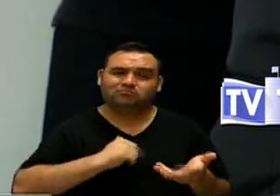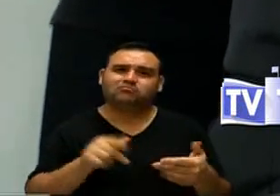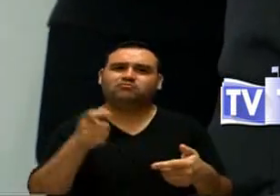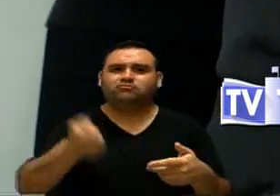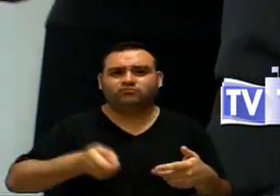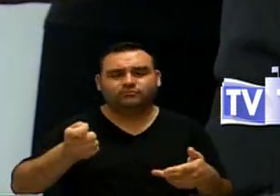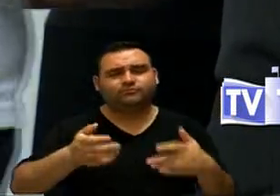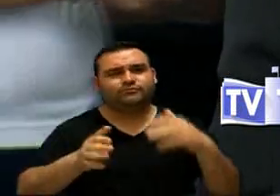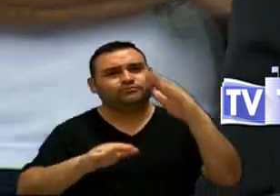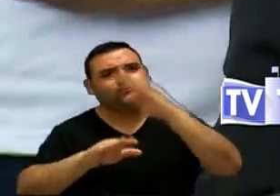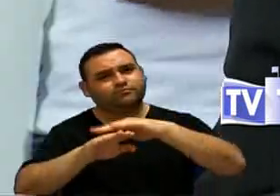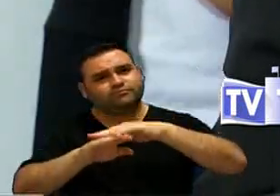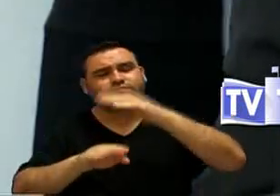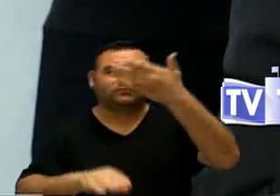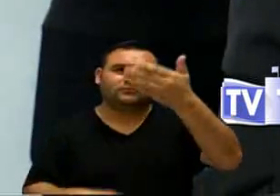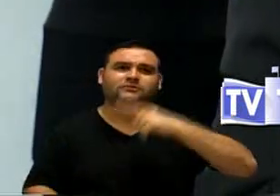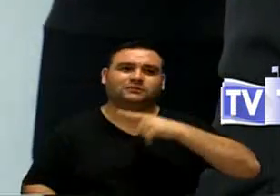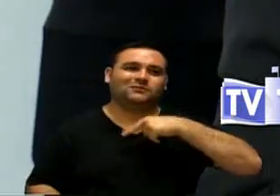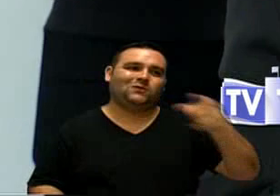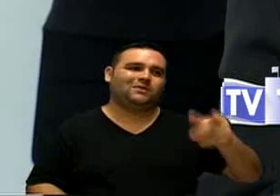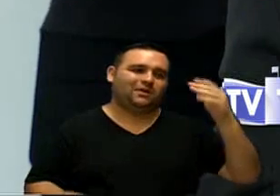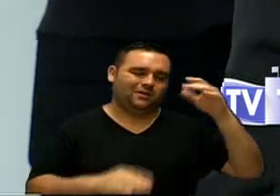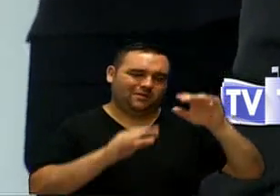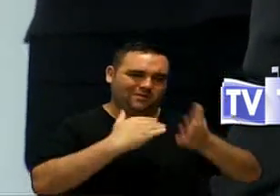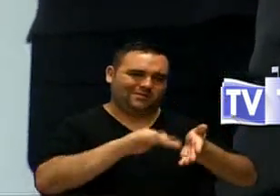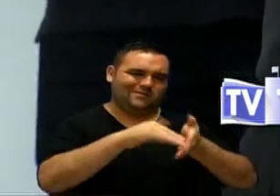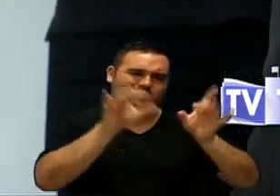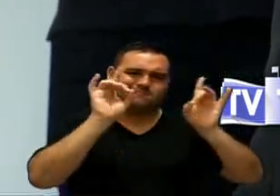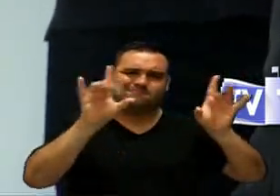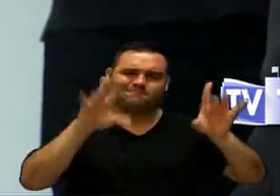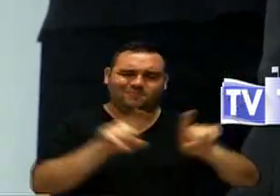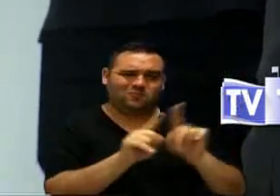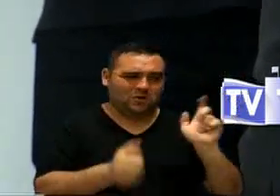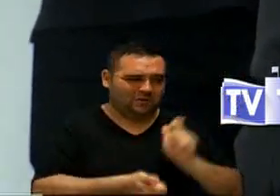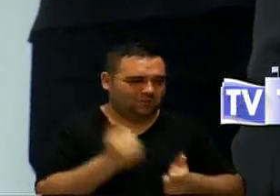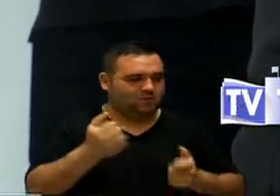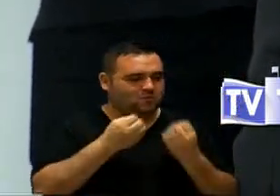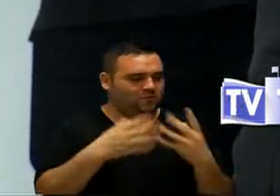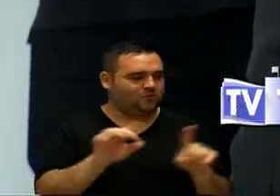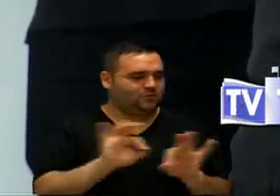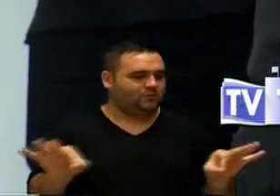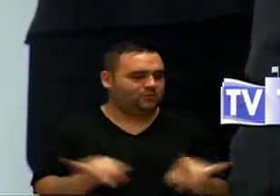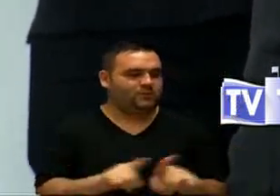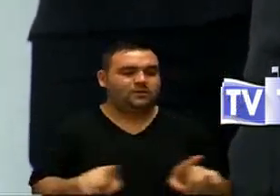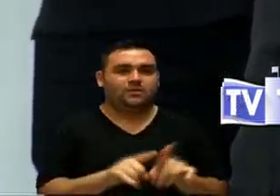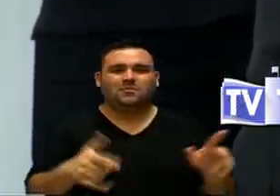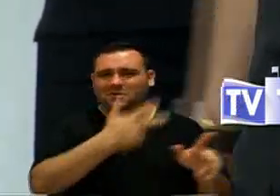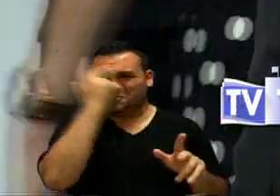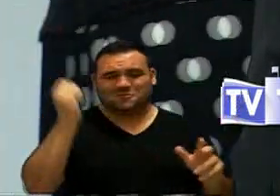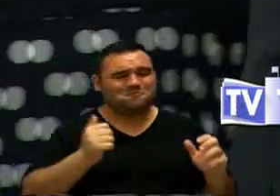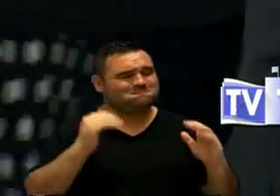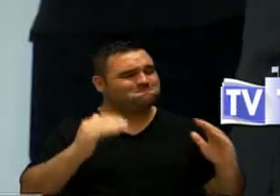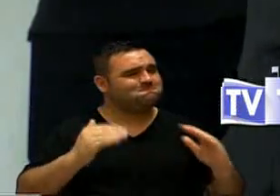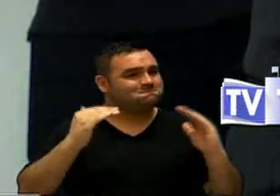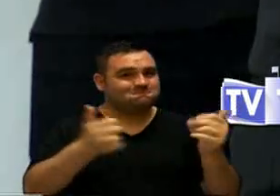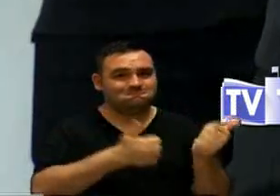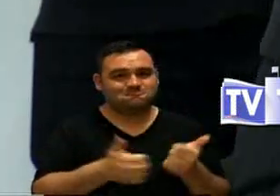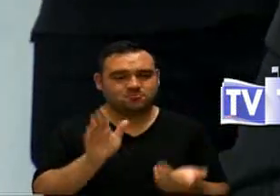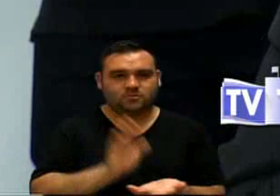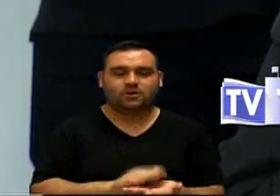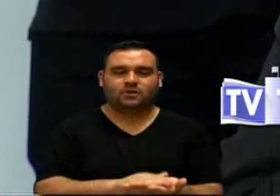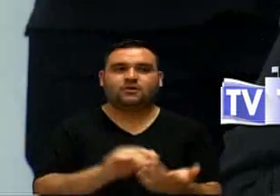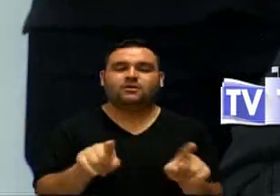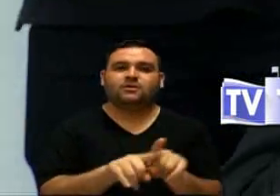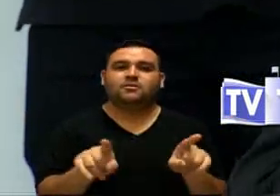cobrar através de você, eu sei que você é um excelente secretário, um excelente esportista e uma grande pessoa. Parabéns. E a